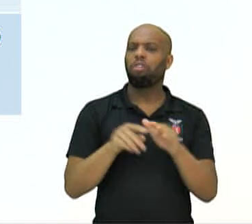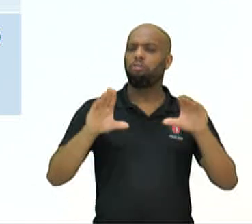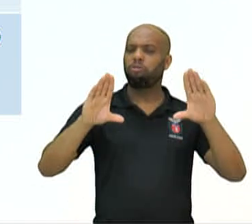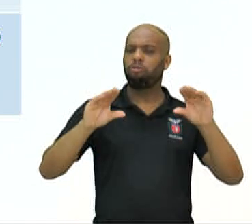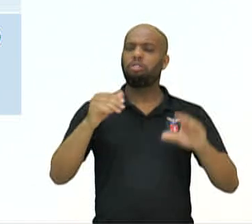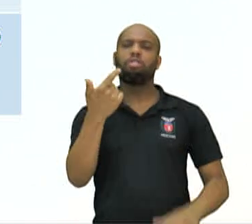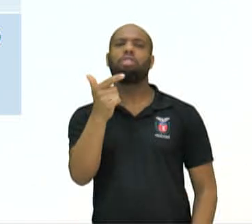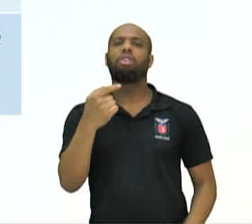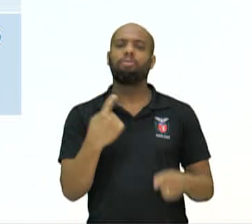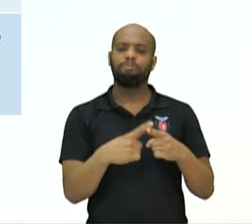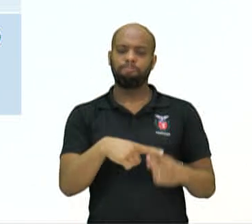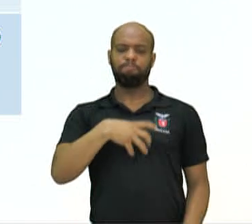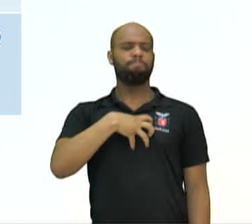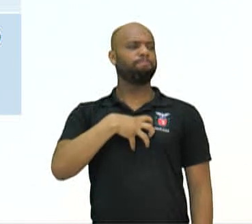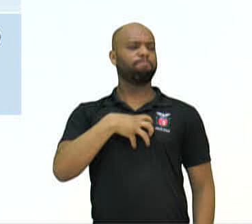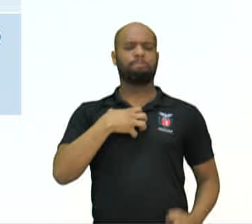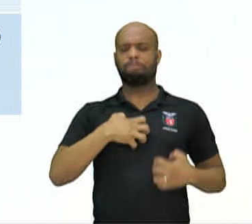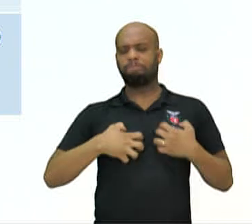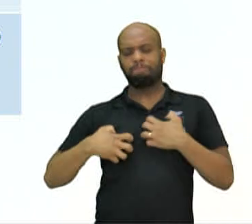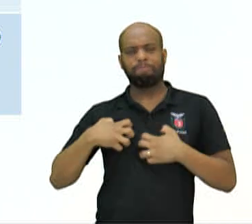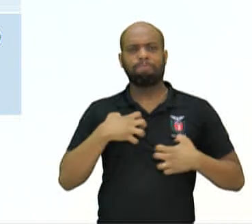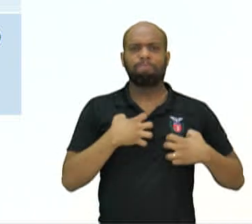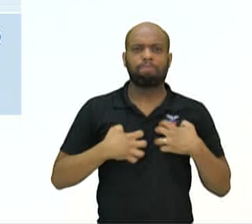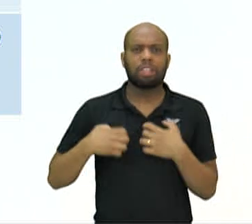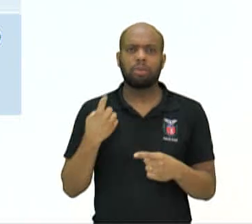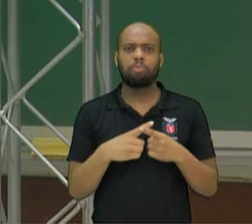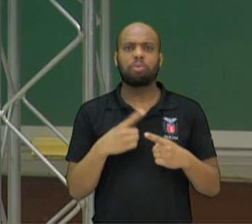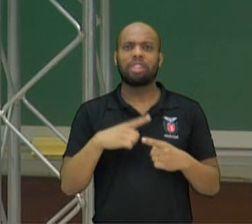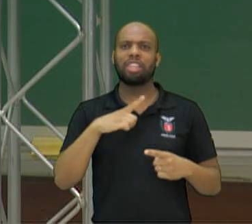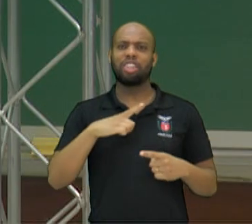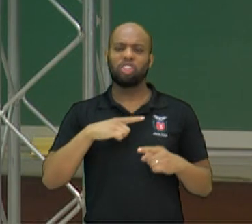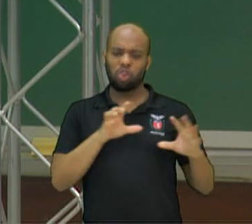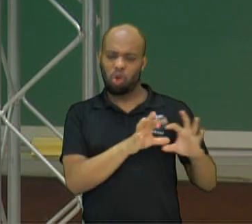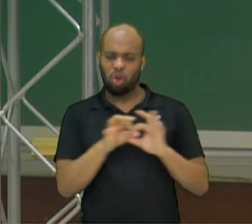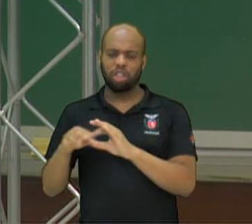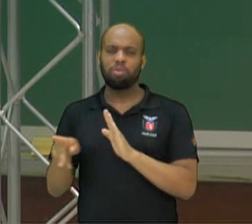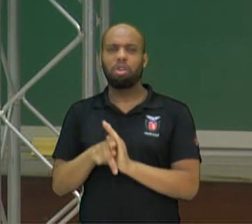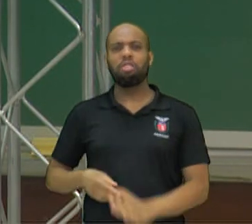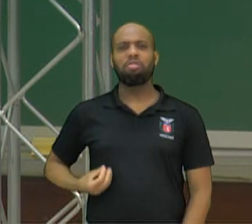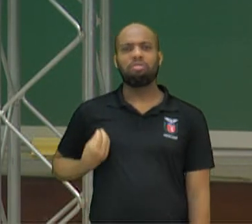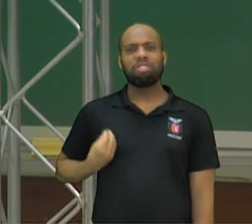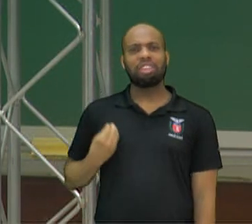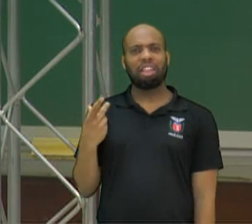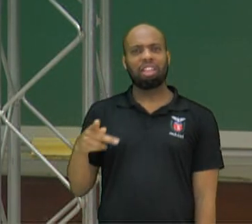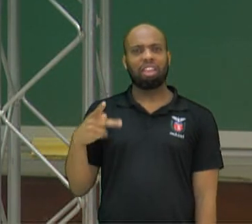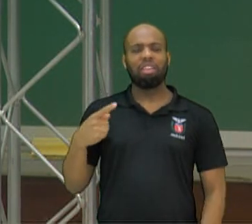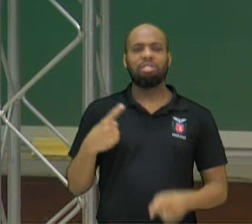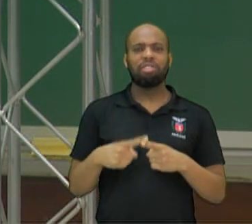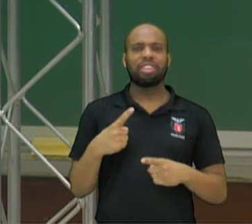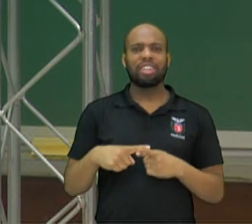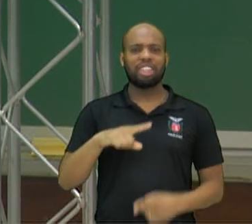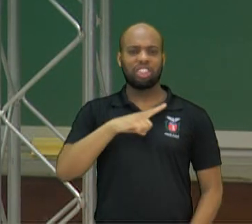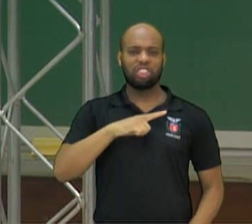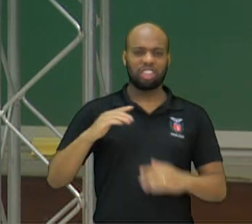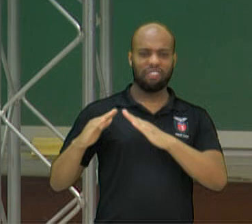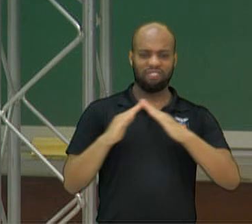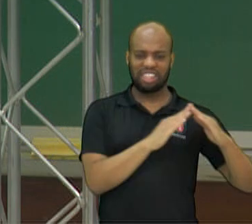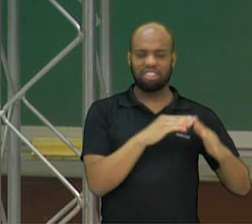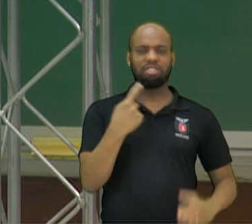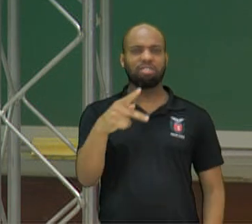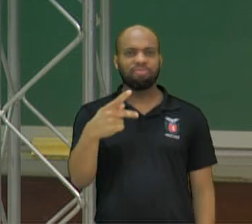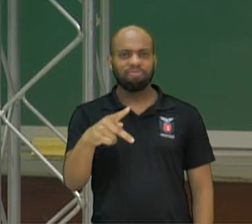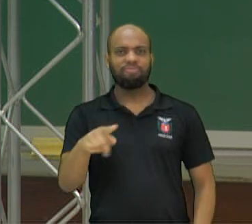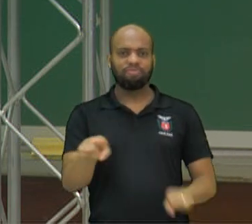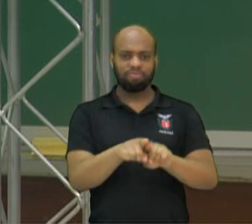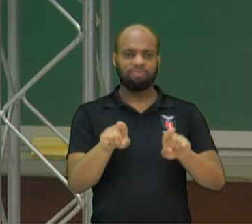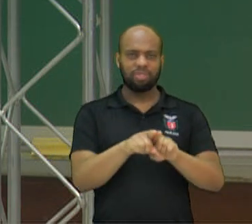se sentia incomodado diante daquele contexto que ele vivia, ali da sua vizinhança,